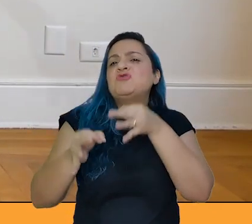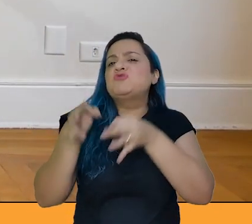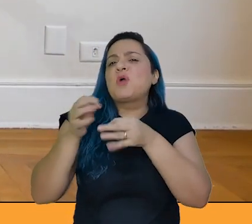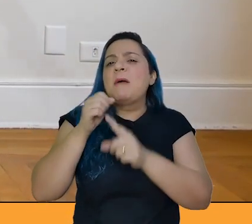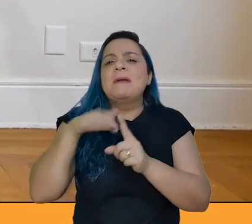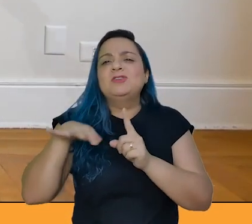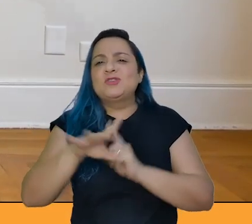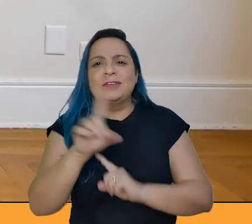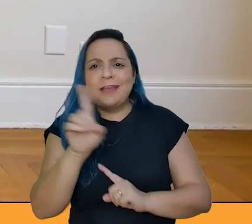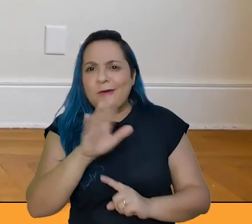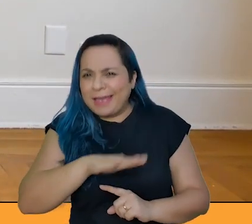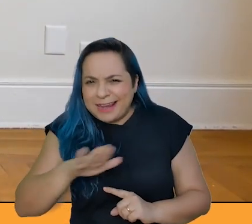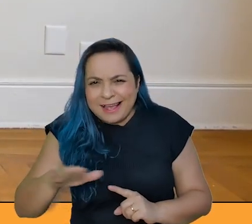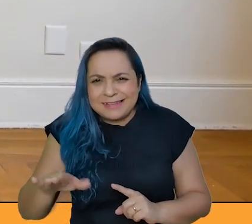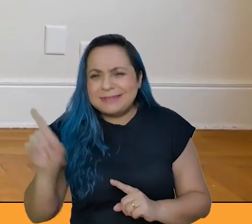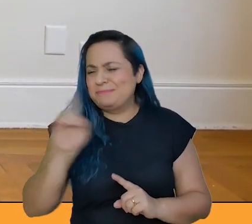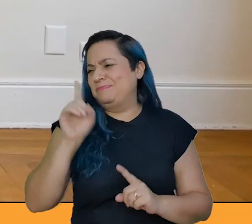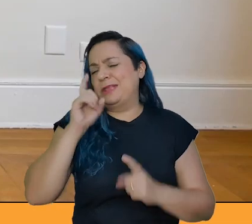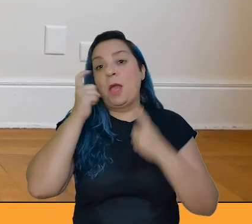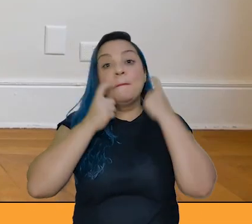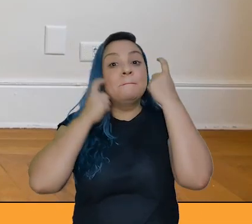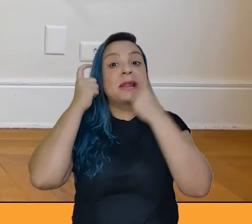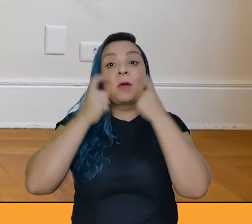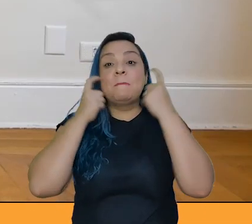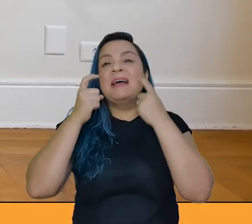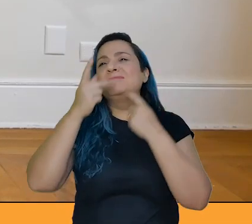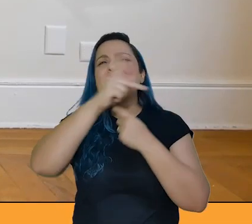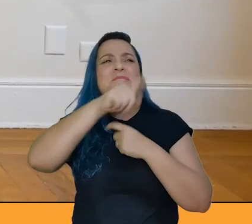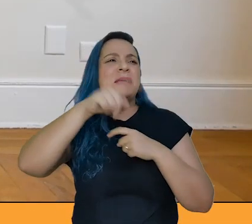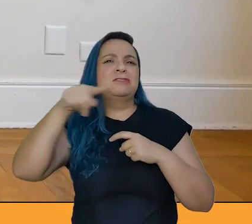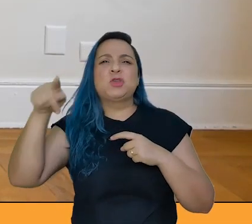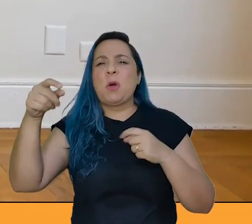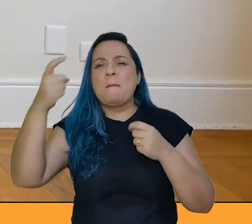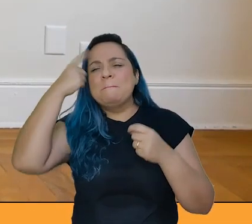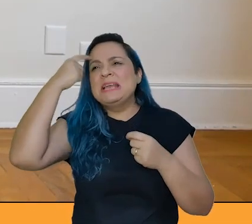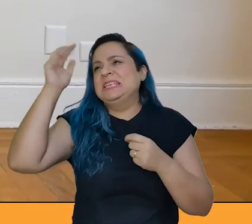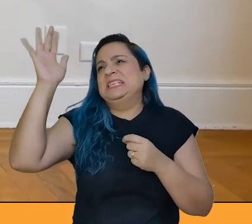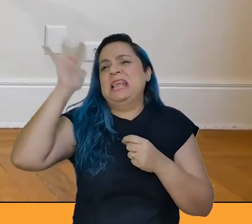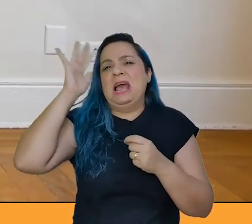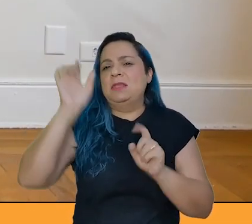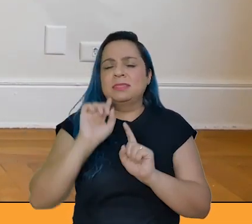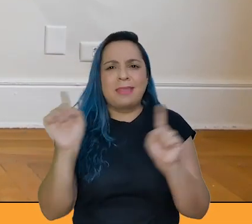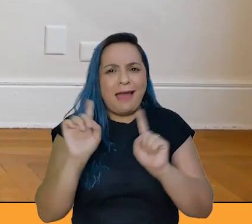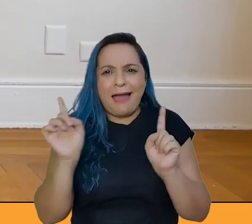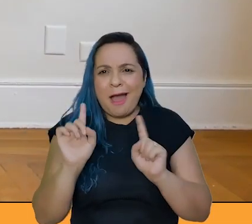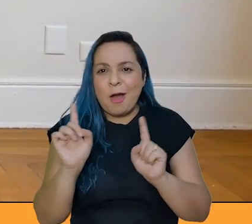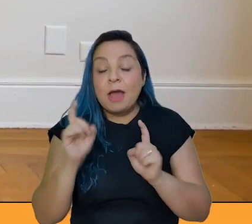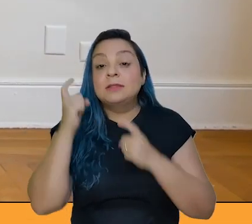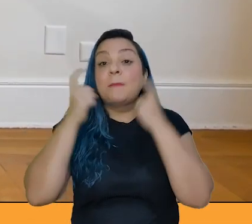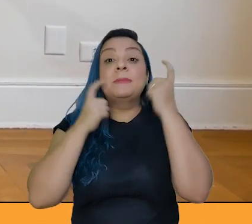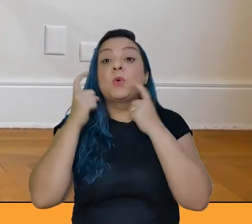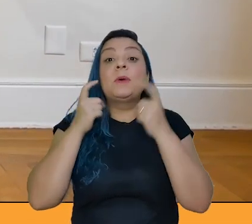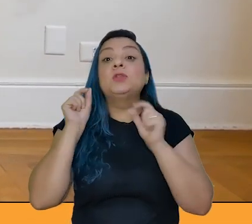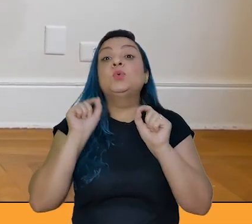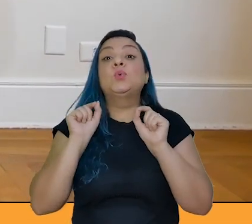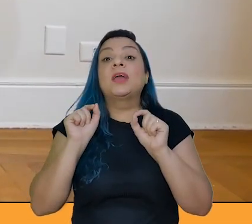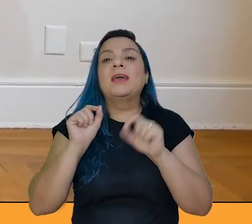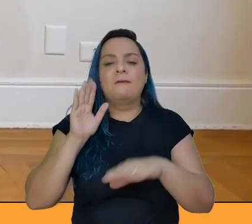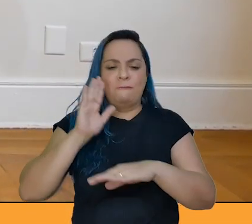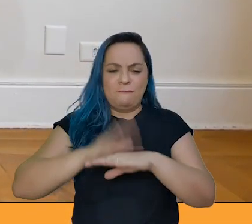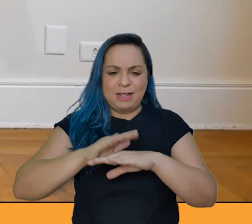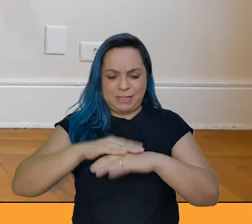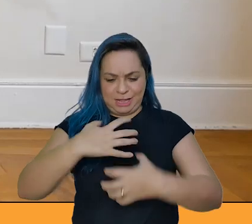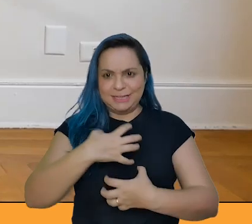julgamento social, a criança não está preocupada com o que as pessoas estão analisando ou julgando no entorno. Ela está preocupada em fazer,